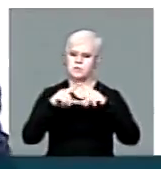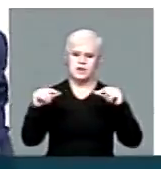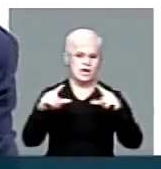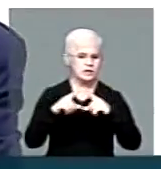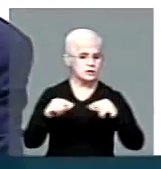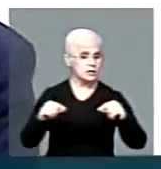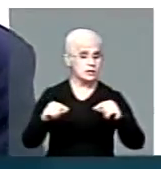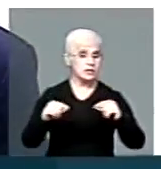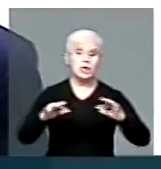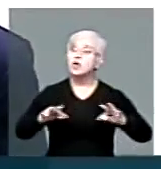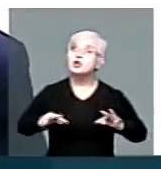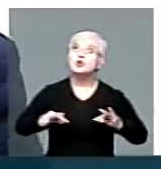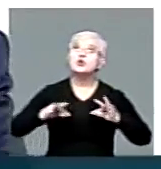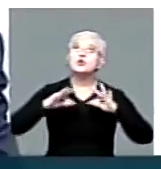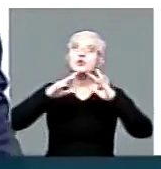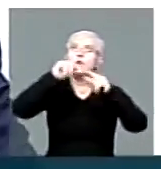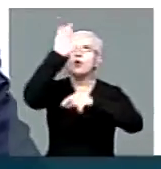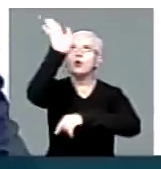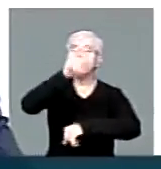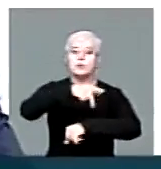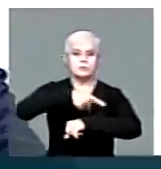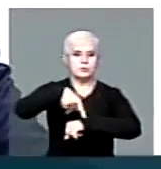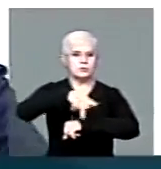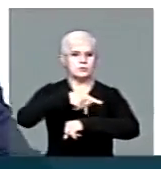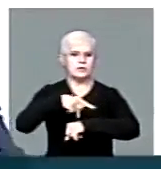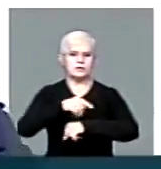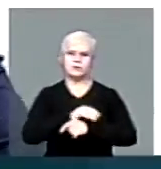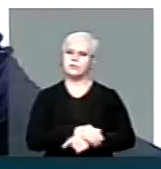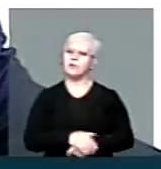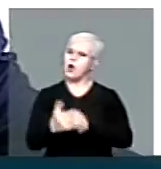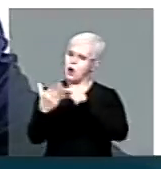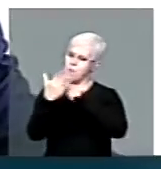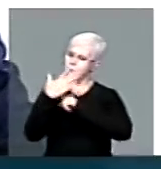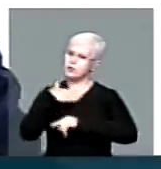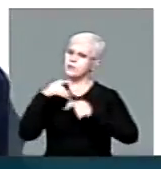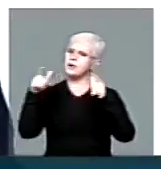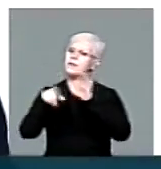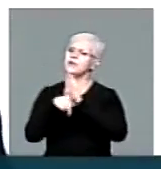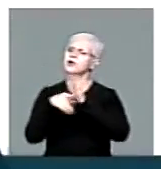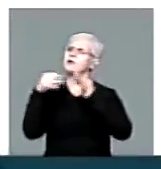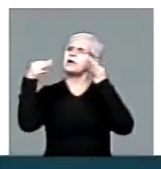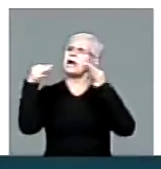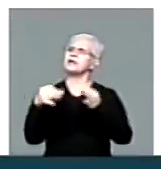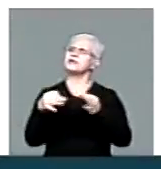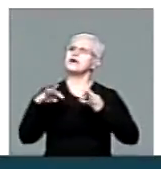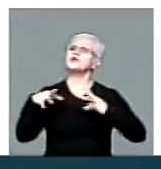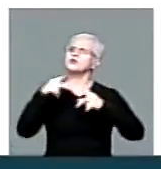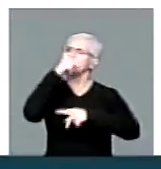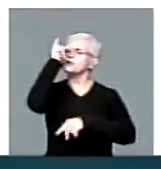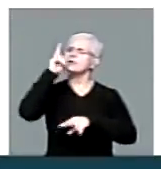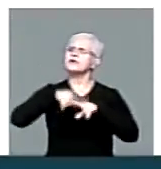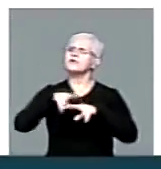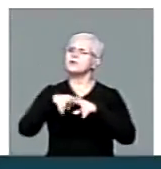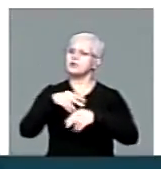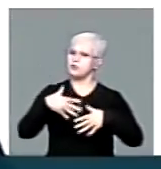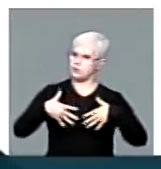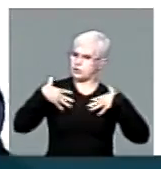em todo o Brasil. Me mostra um lugar onde toda a população está satisfeita com o sistema